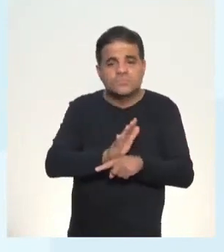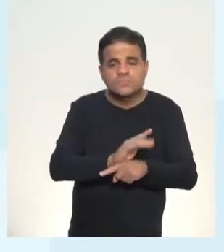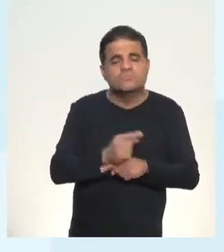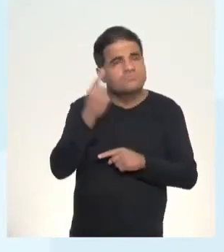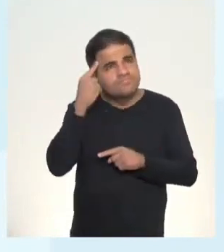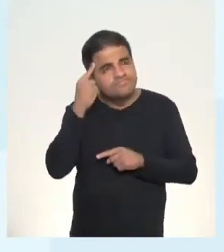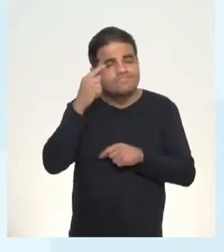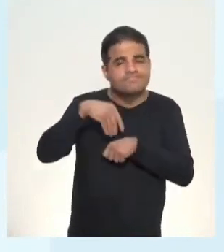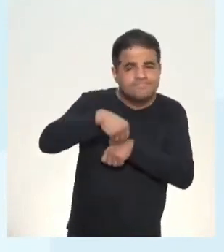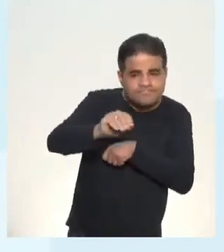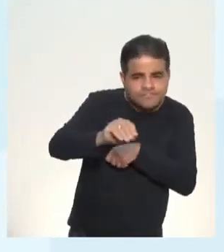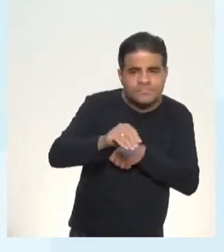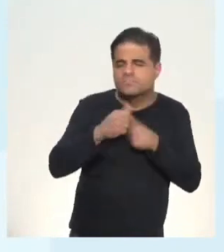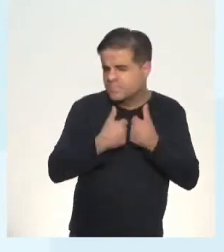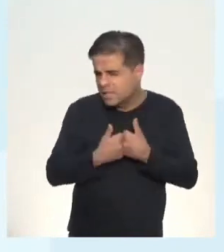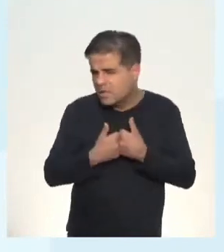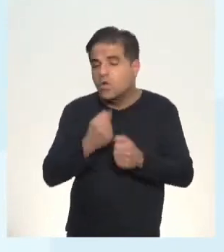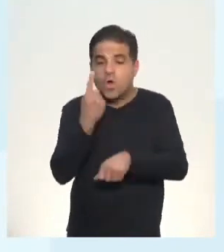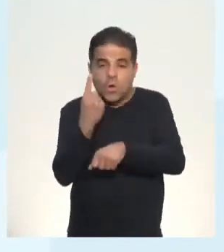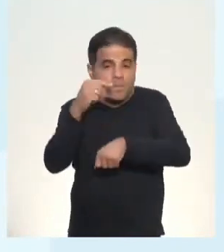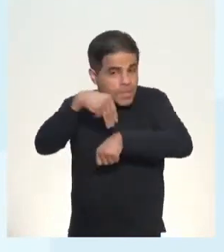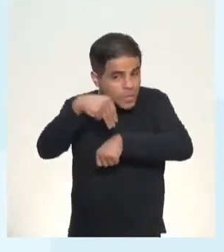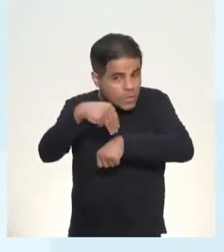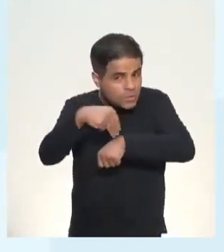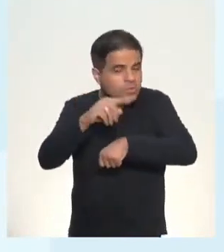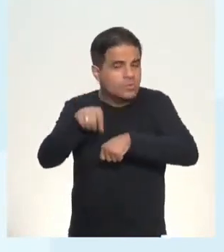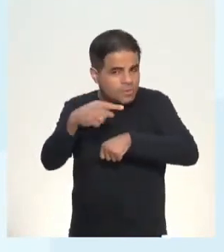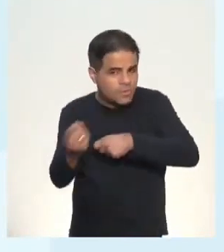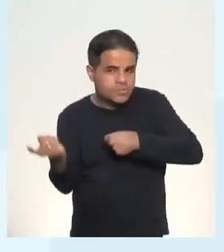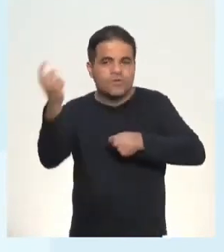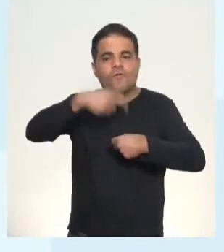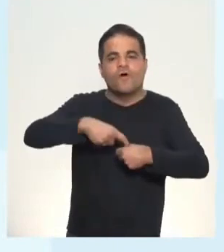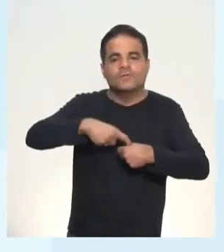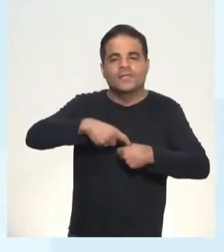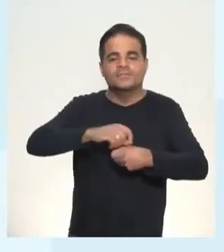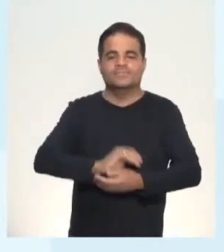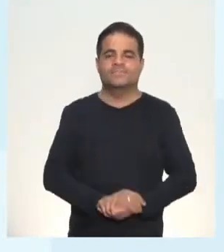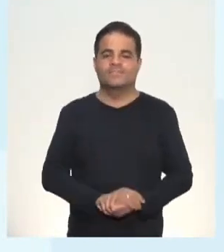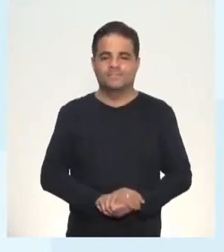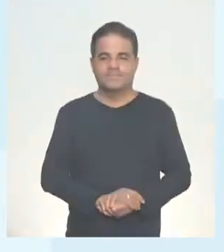filme que a gente passou para vocês? Eu vou deixar um minutinho e a gente já volta.